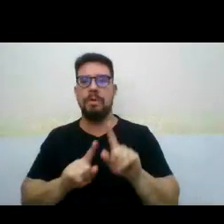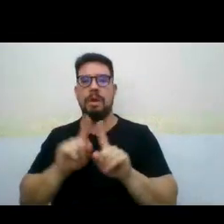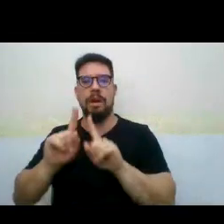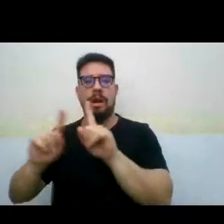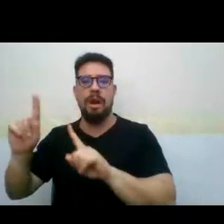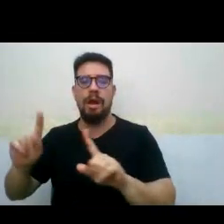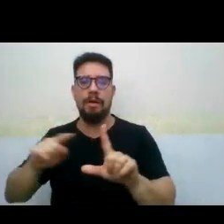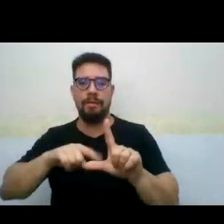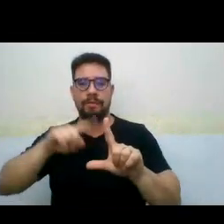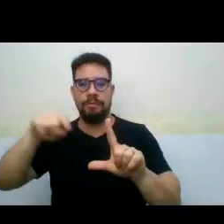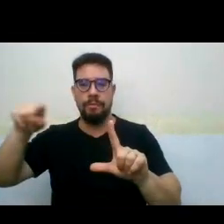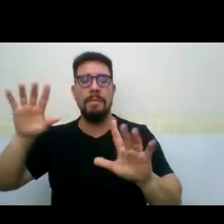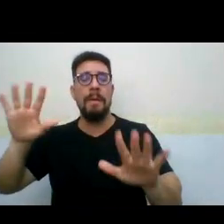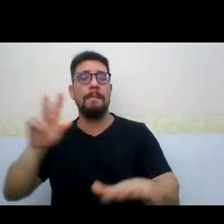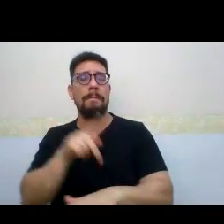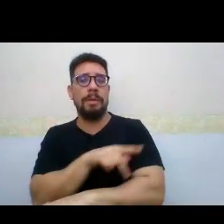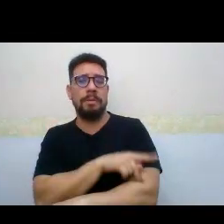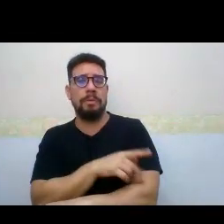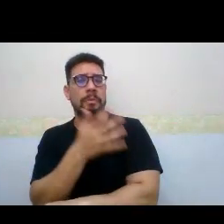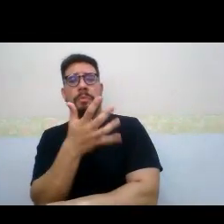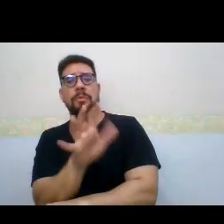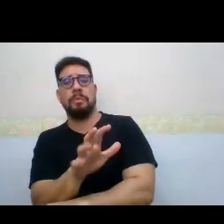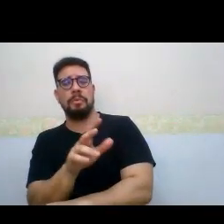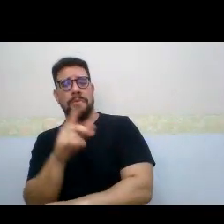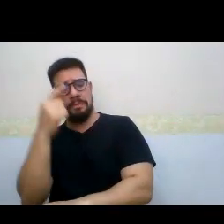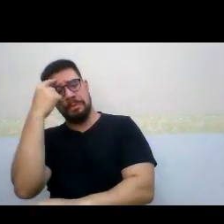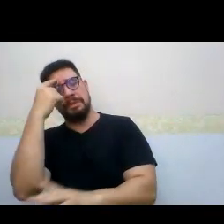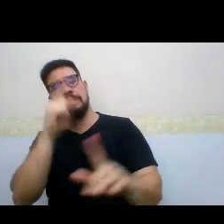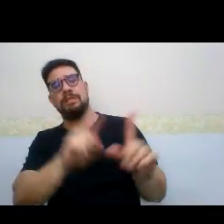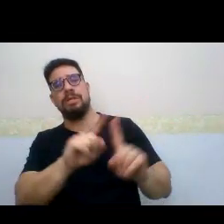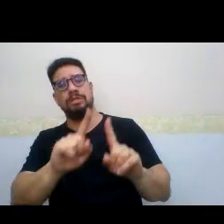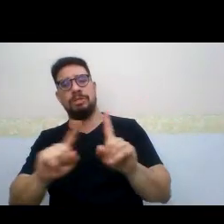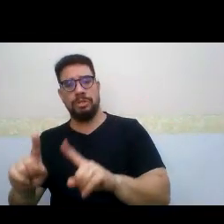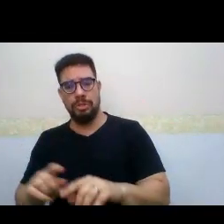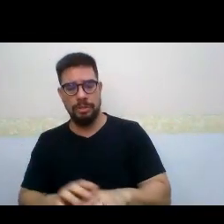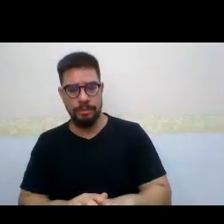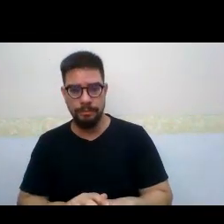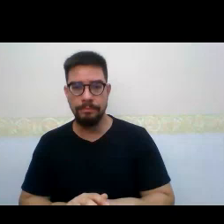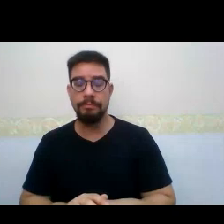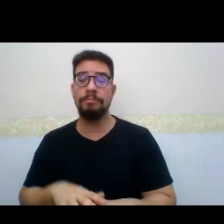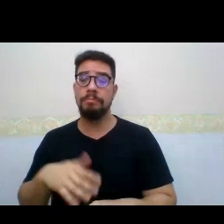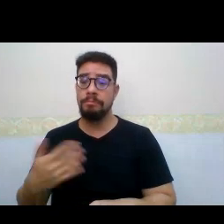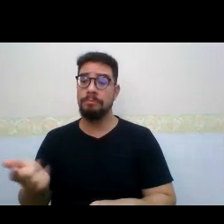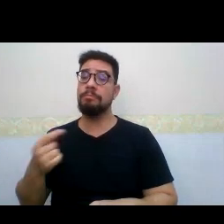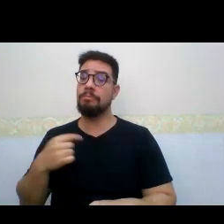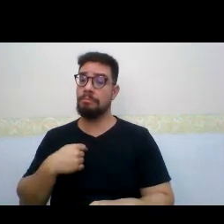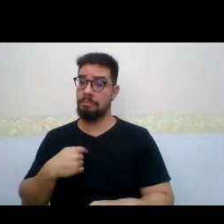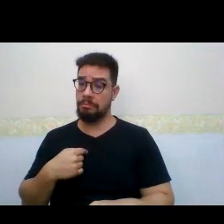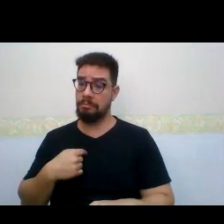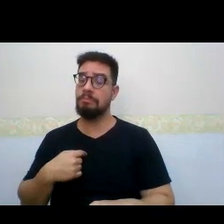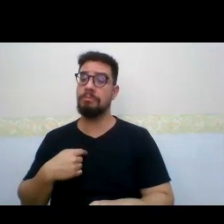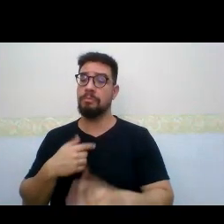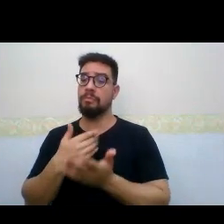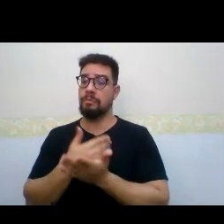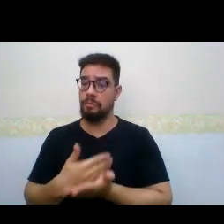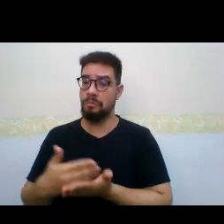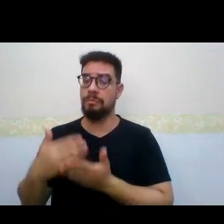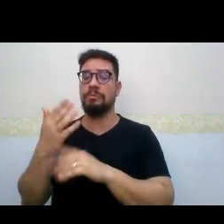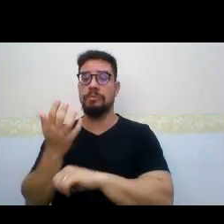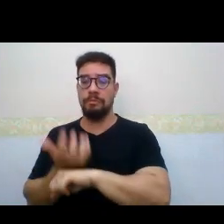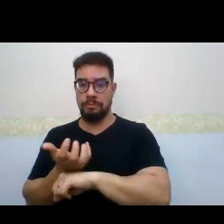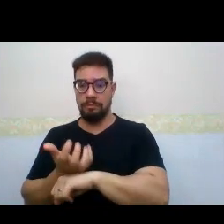nem olhar para a temática estatística. Quando eu assumi a disciplina, eu já passei a trabalhar de uma